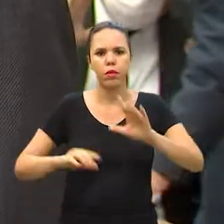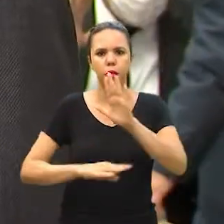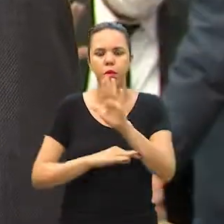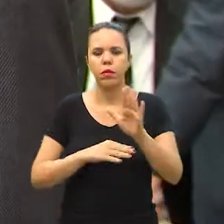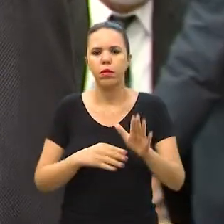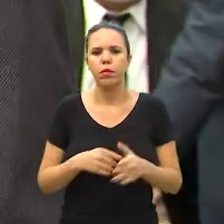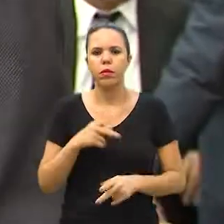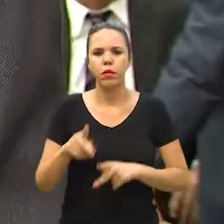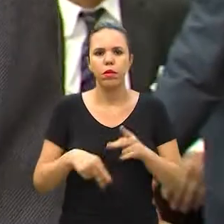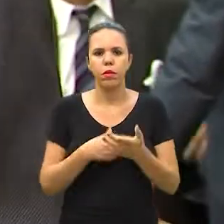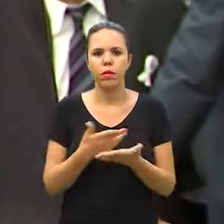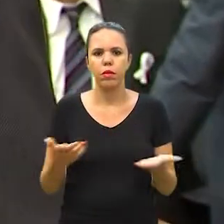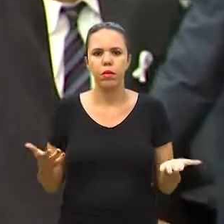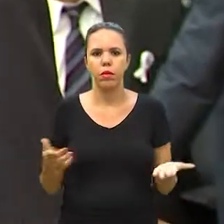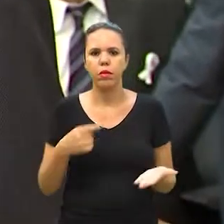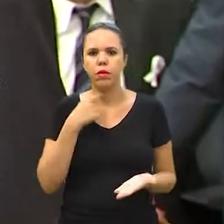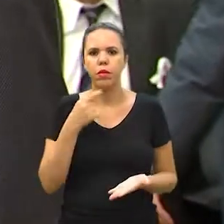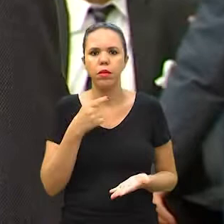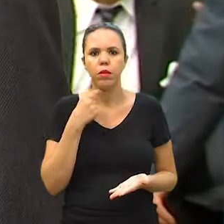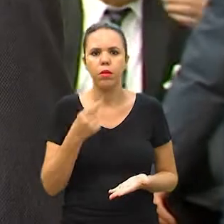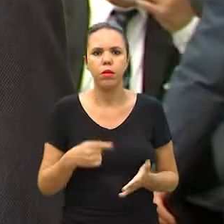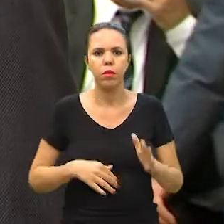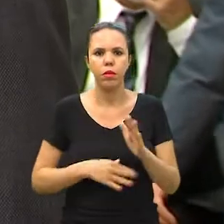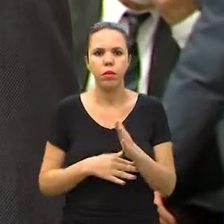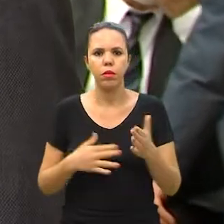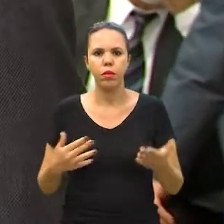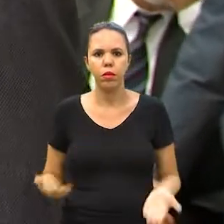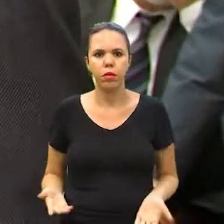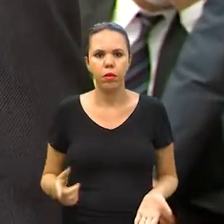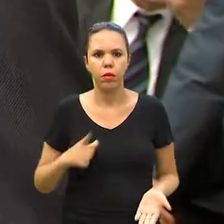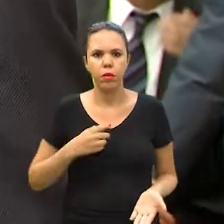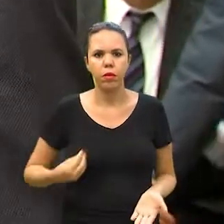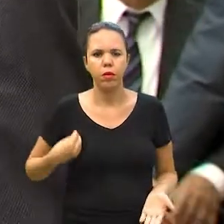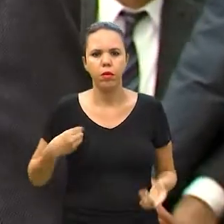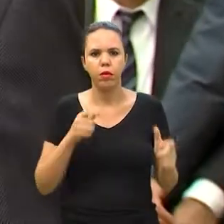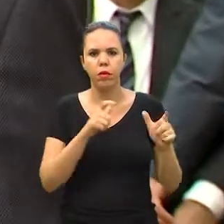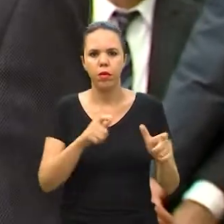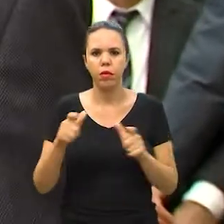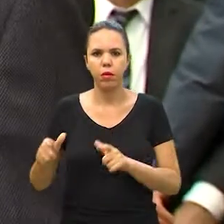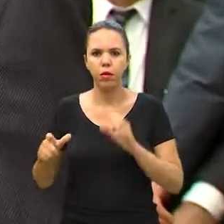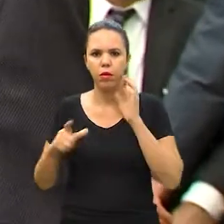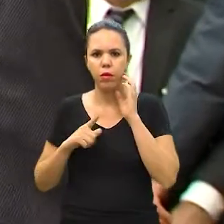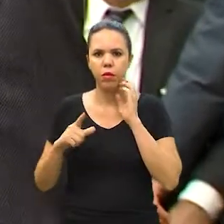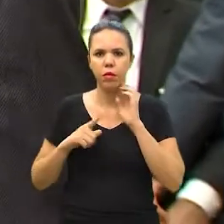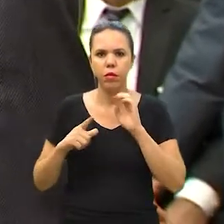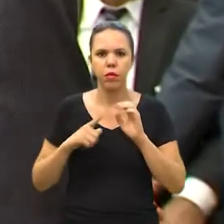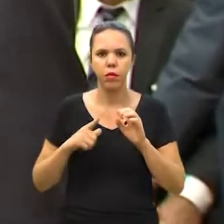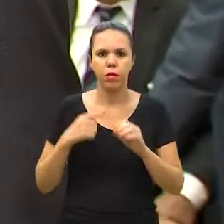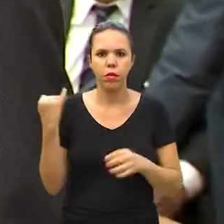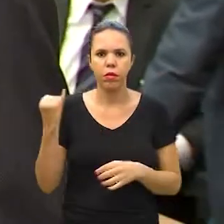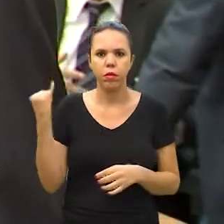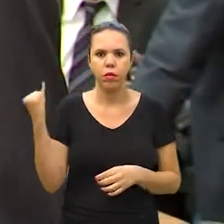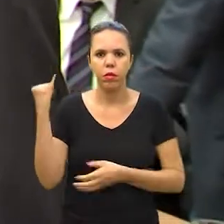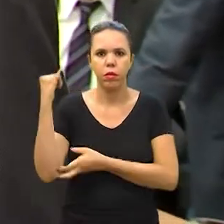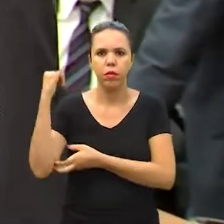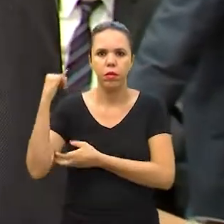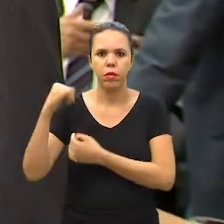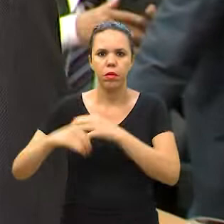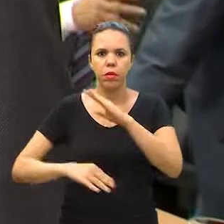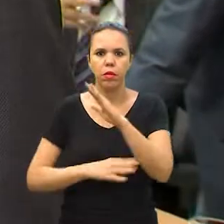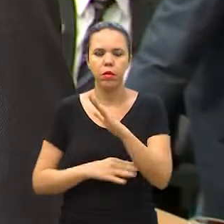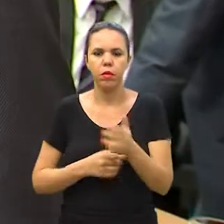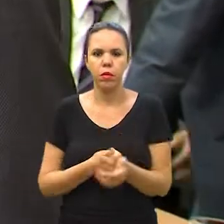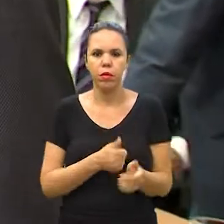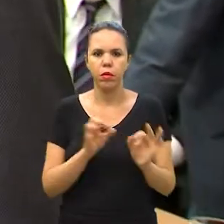da TV Câmara, com populares que nos questionavam aqui a Câmara Municipal, estivemos nos locais. Isso é de extrema importância para a